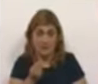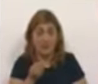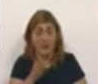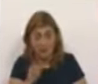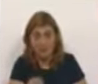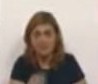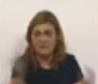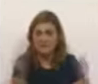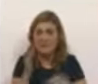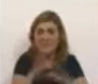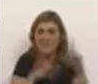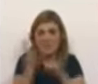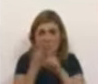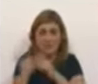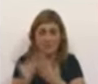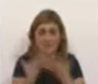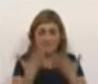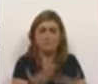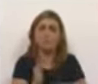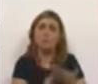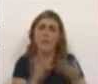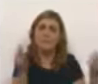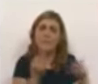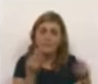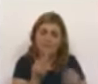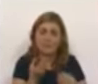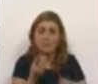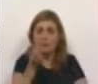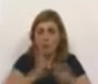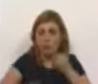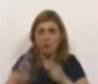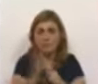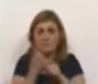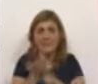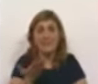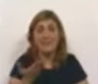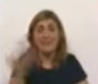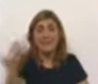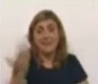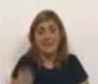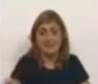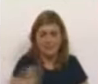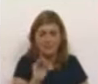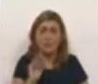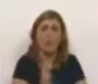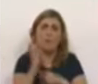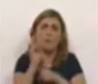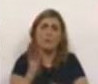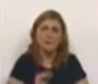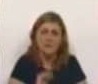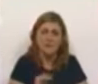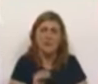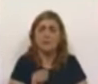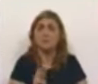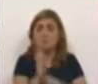medidas que têm sido tomadas, comprovou-se que é com a reposição de direitos, o aumento dos salários e os rendimentos